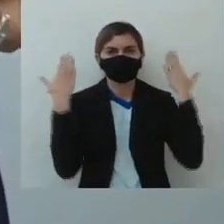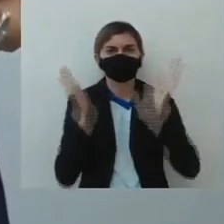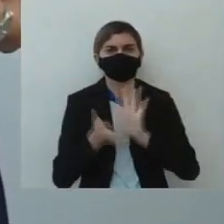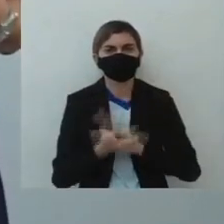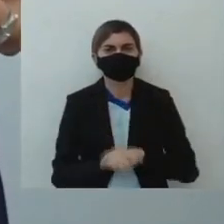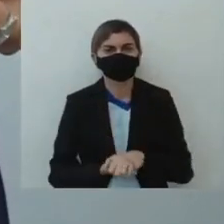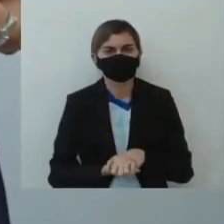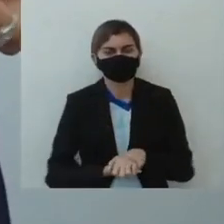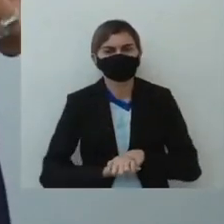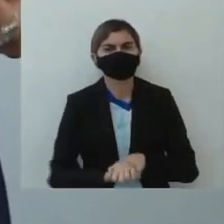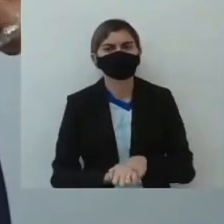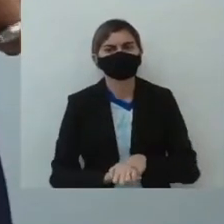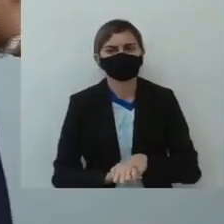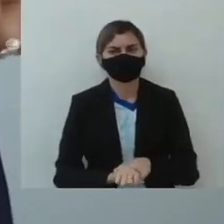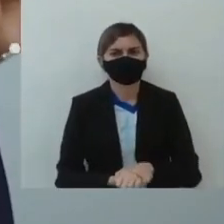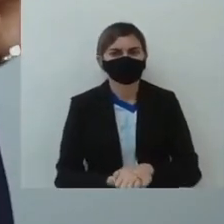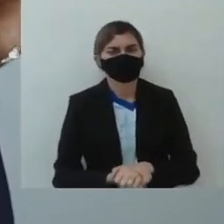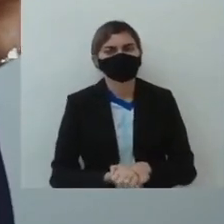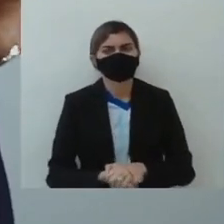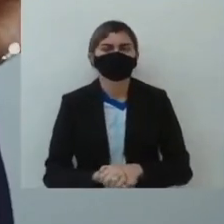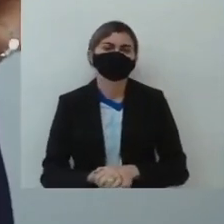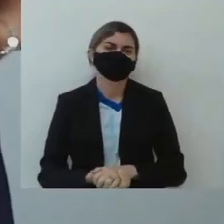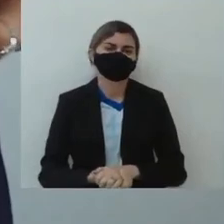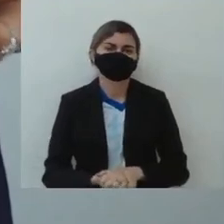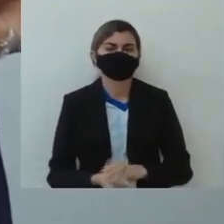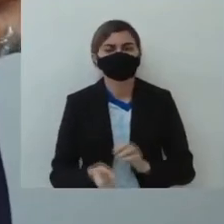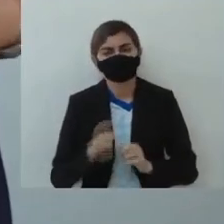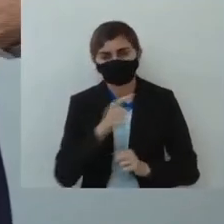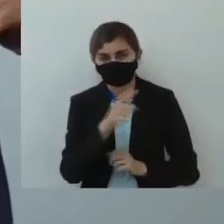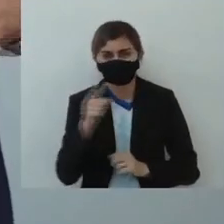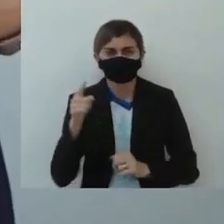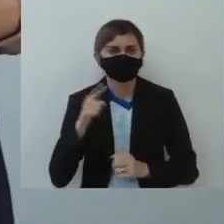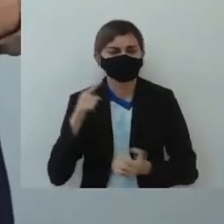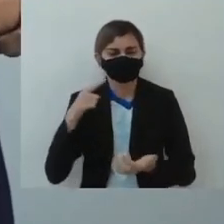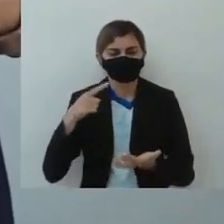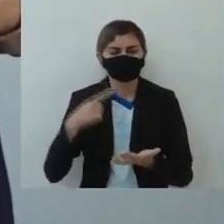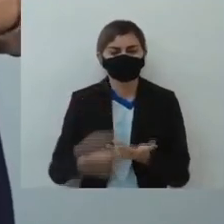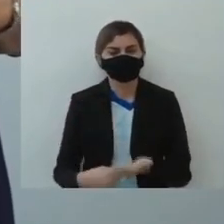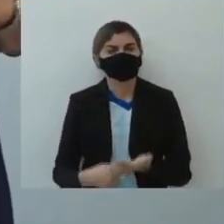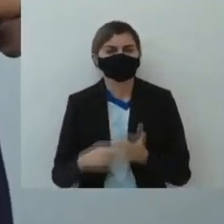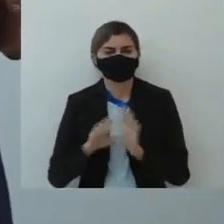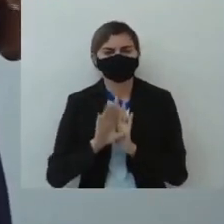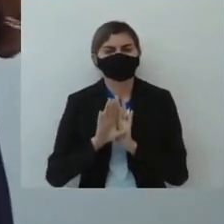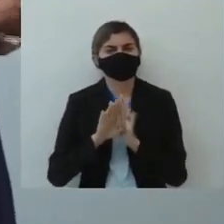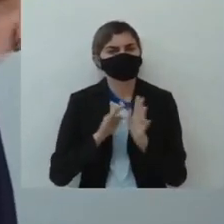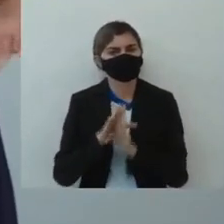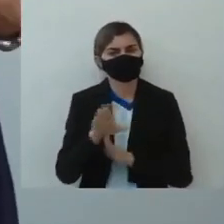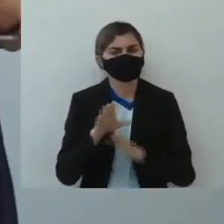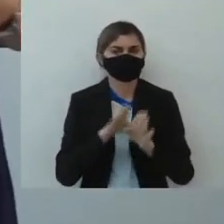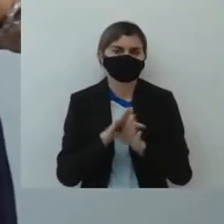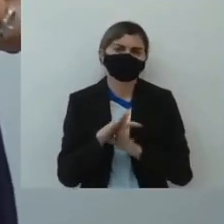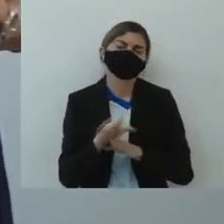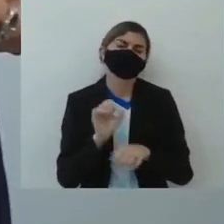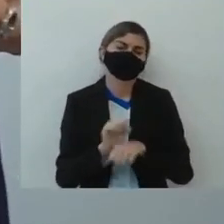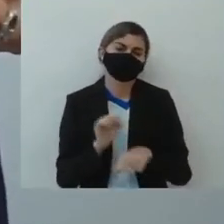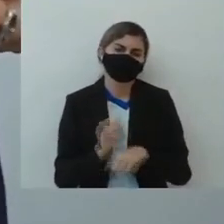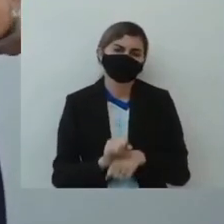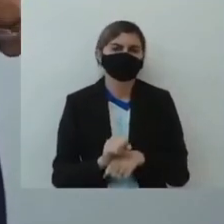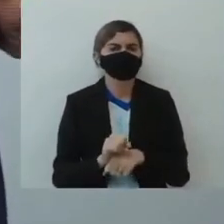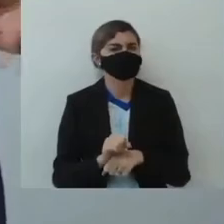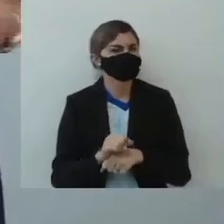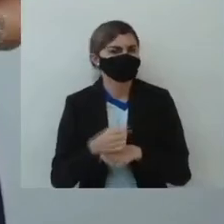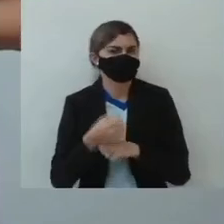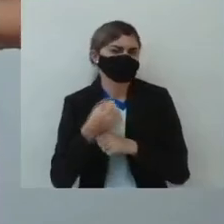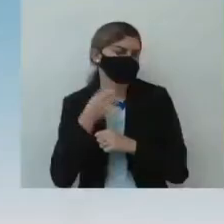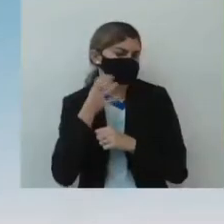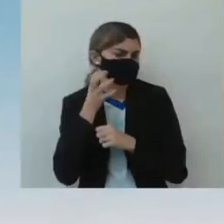sorrir e na lecture about 3 anos é para você marcar os conselhos que você espera ouvir